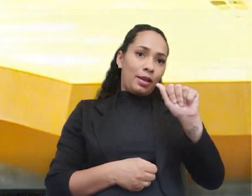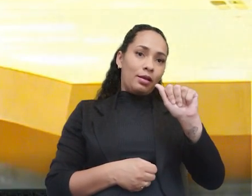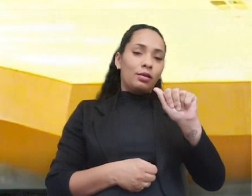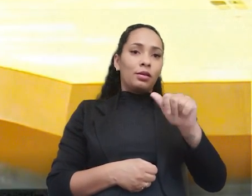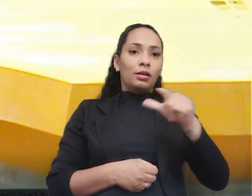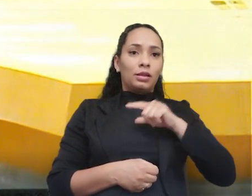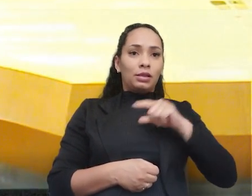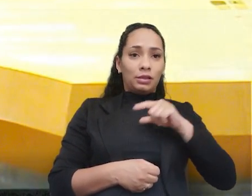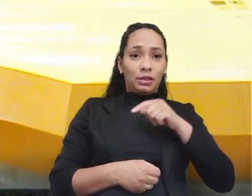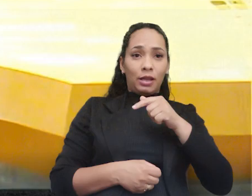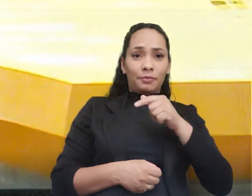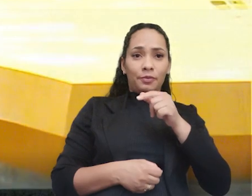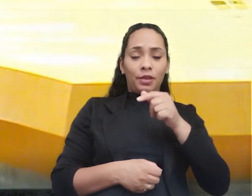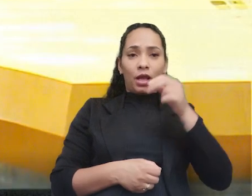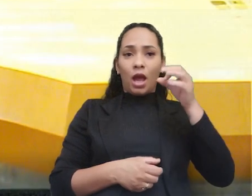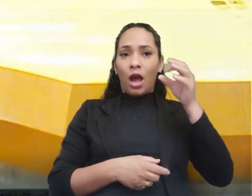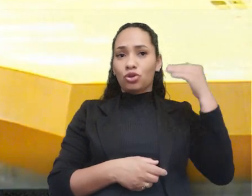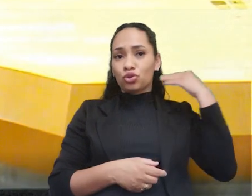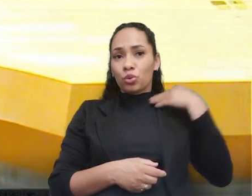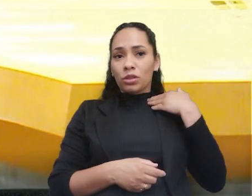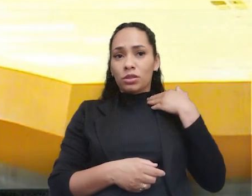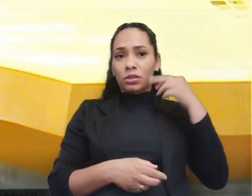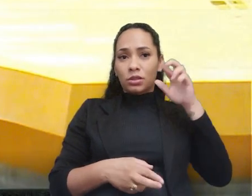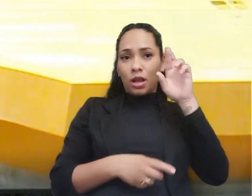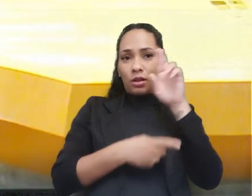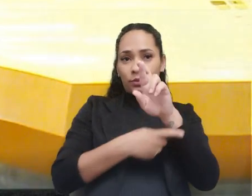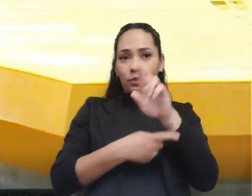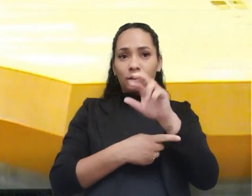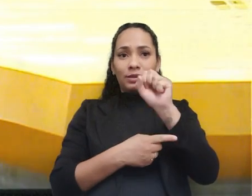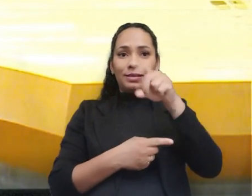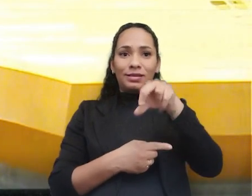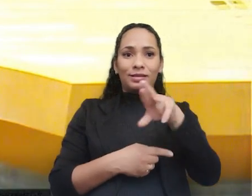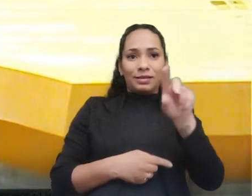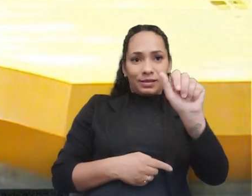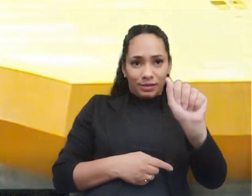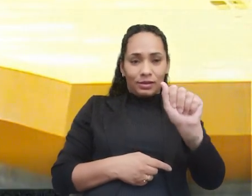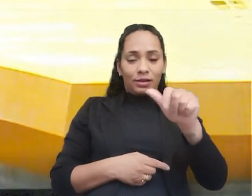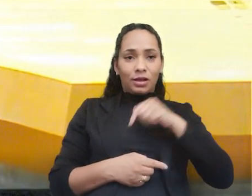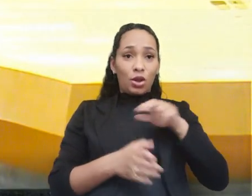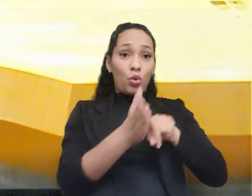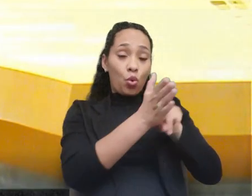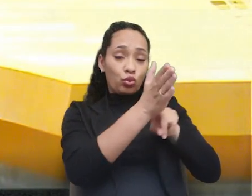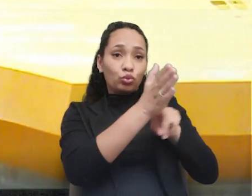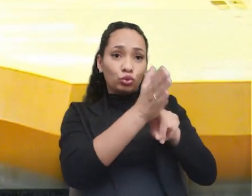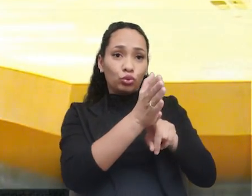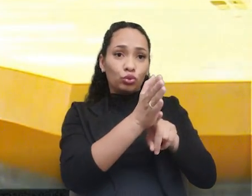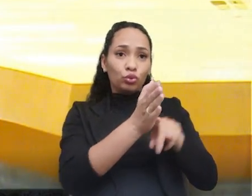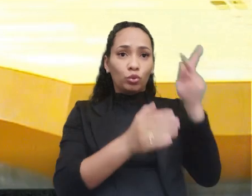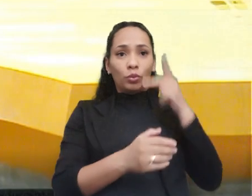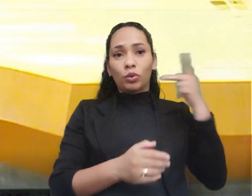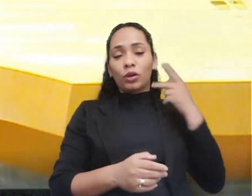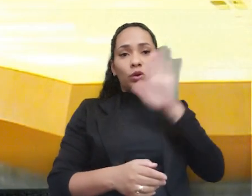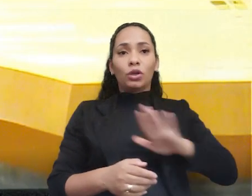Relatoria, doutora Sandra Regina da Silva Ribeiro. Eu consulto doutor Silvio Petengil Neto, procurador